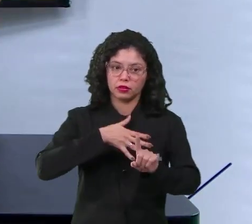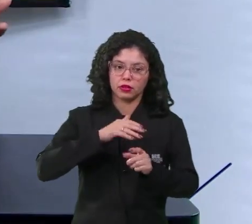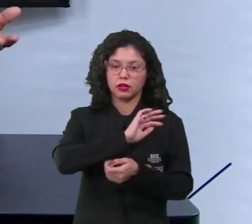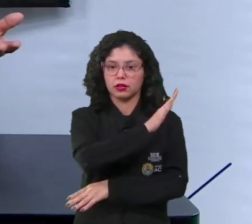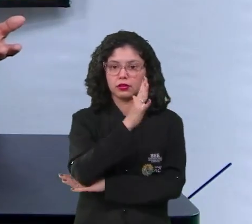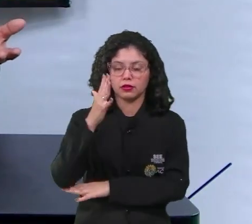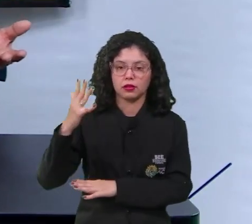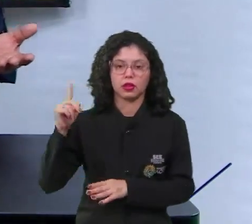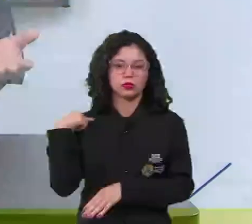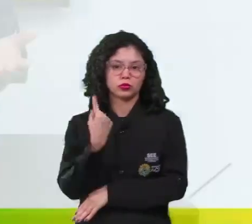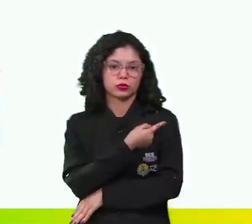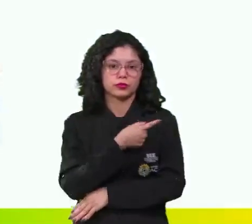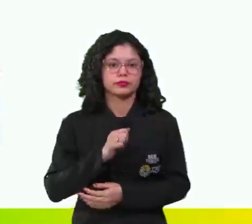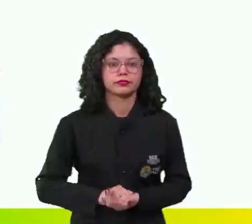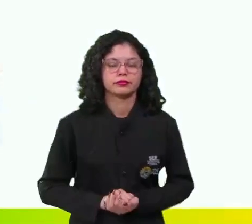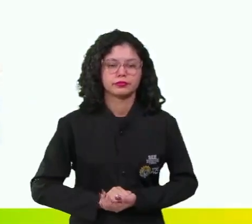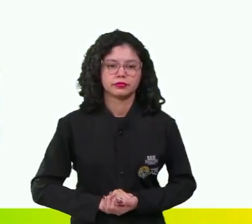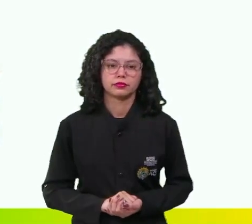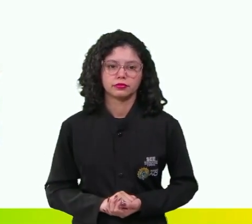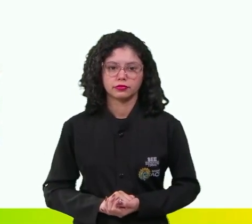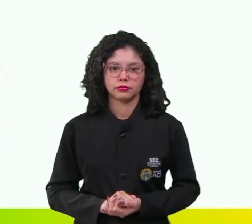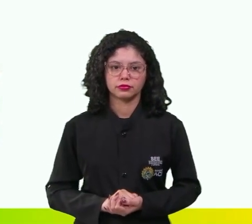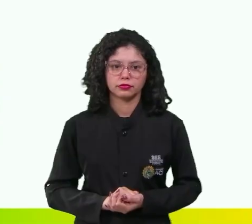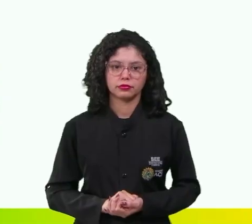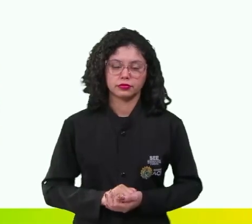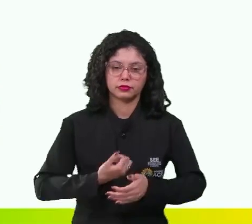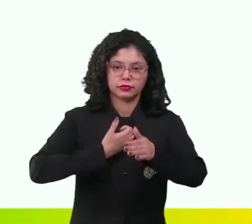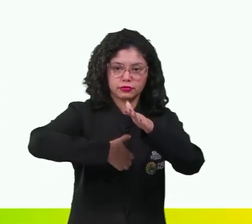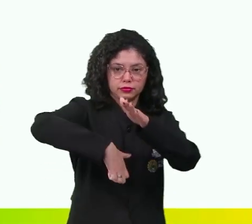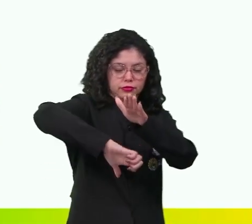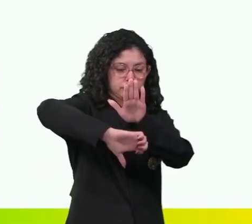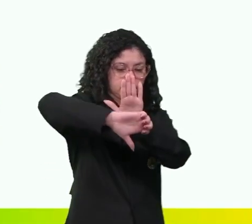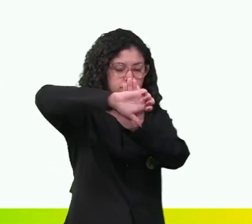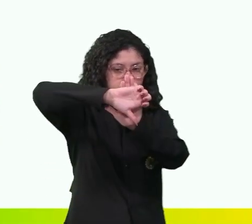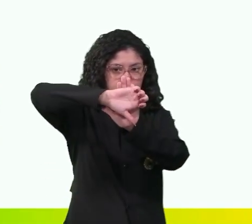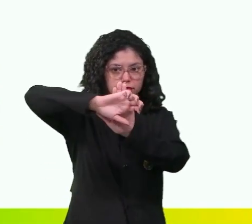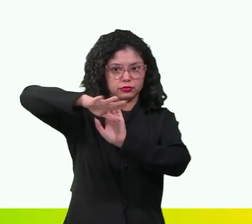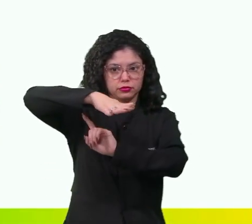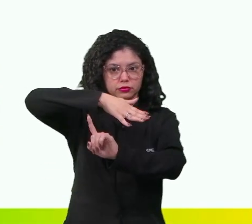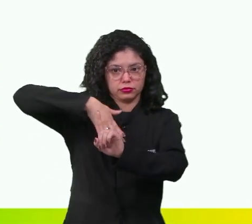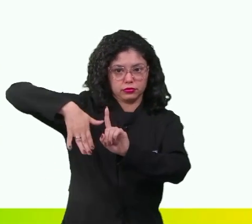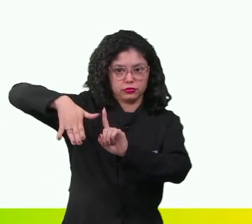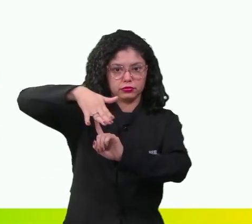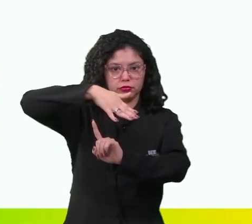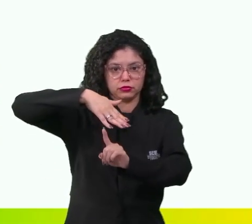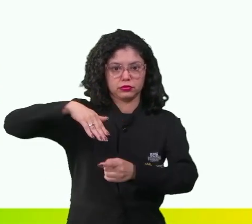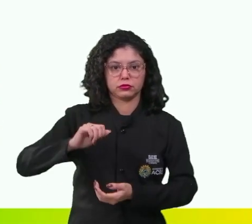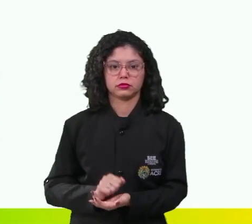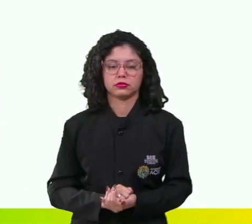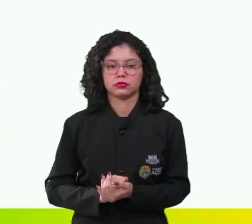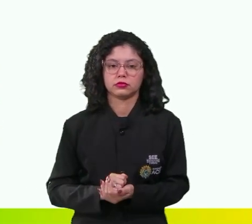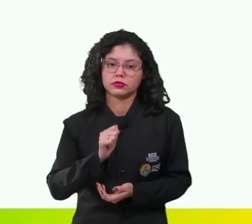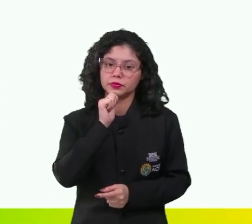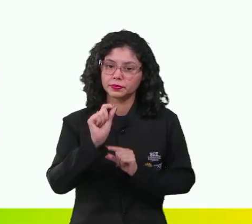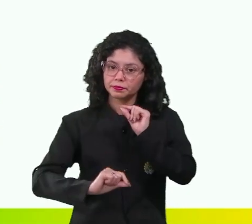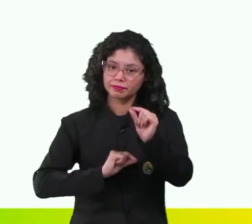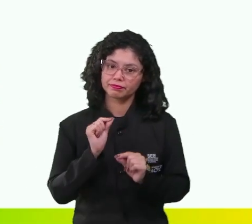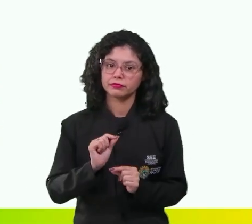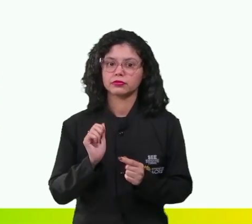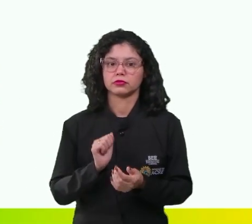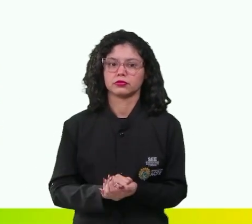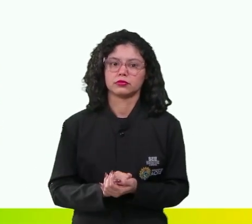natureza a nosso favor. Agora, crise ambiental. A crise ambiental ela tem muito